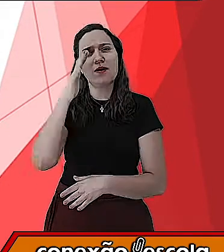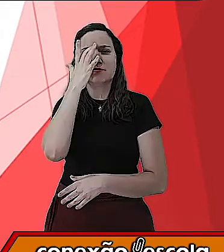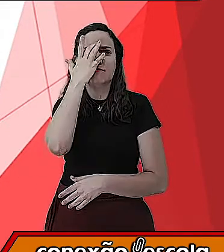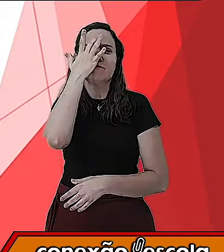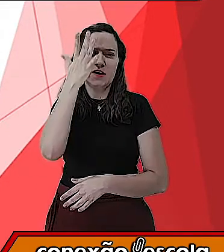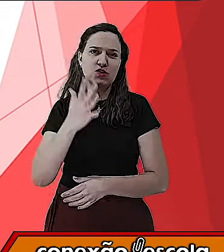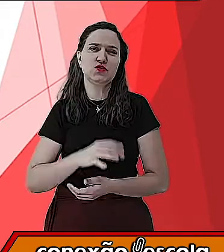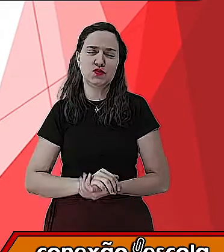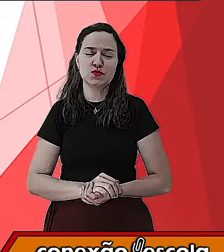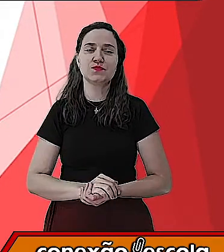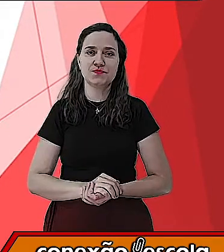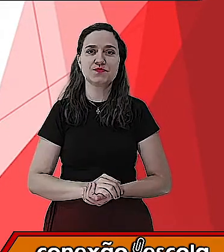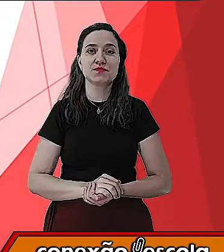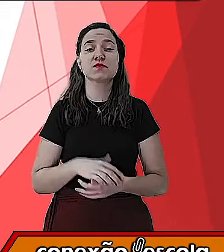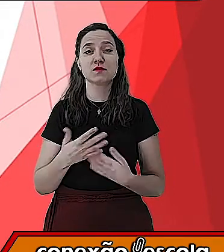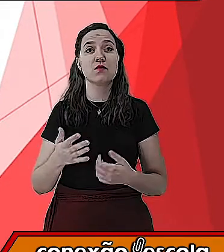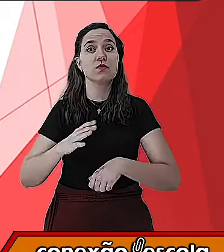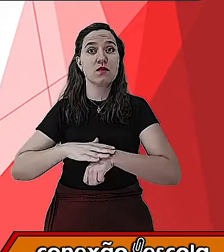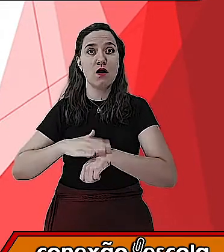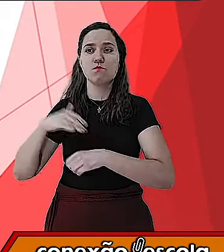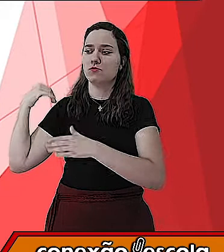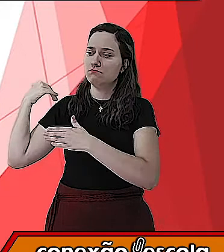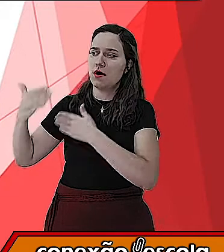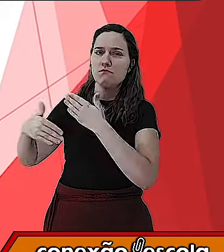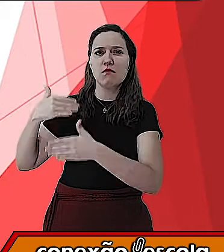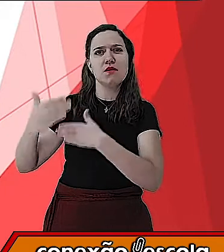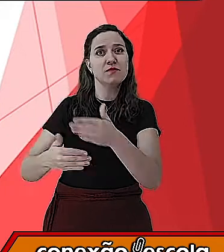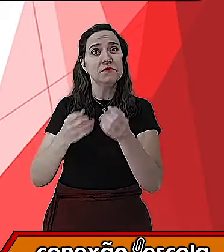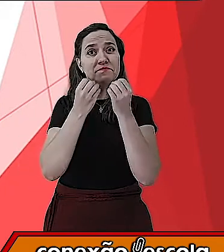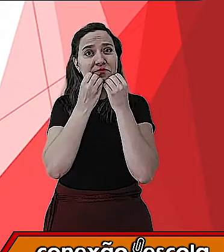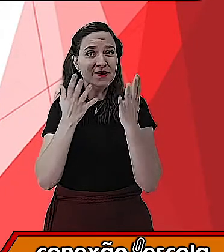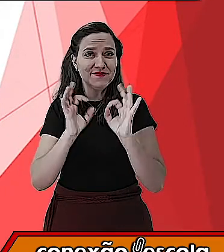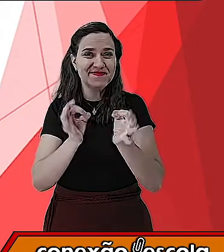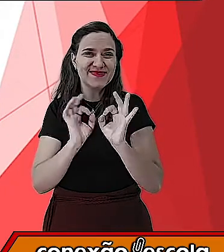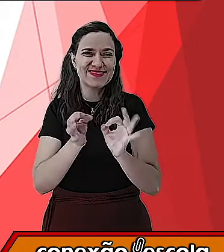outros aspectos. Então o tempo fez bem?